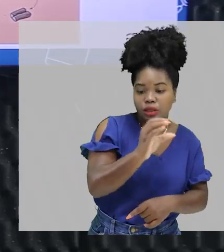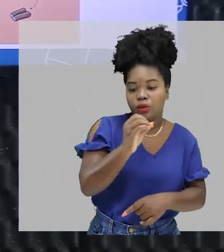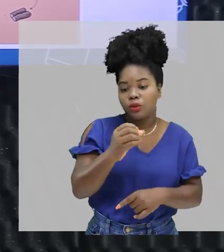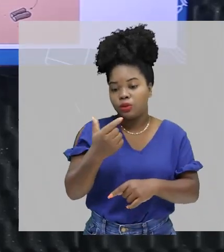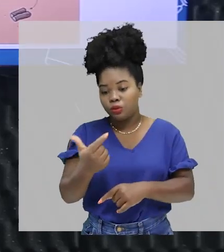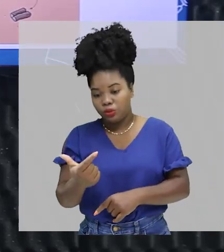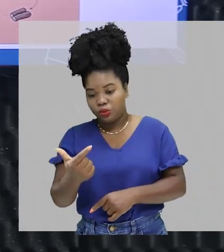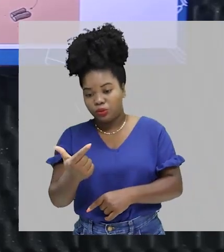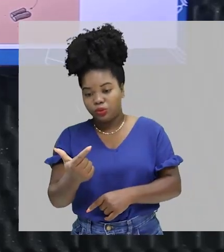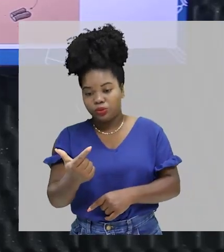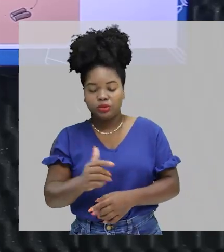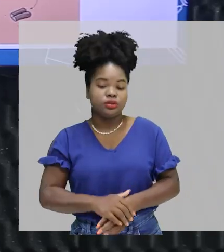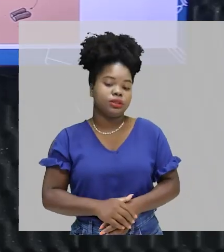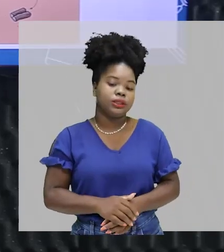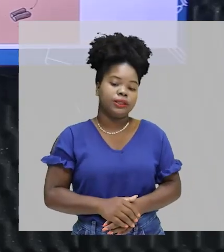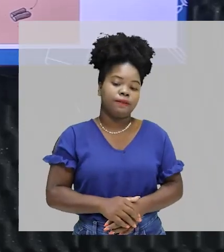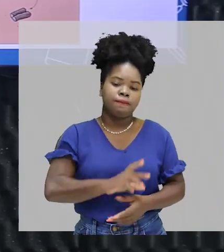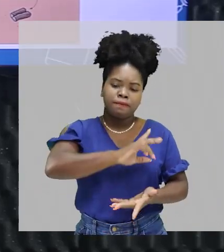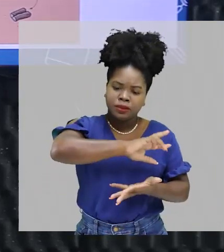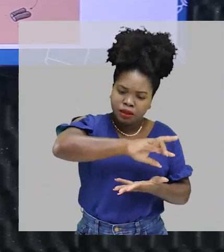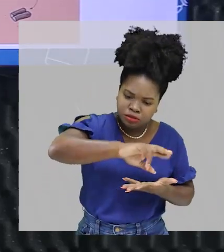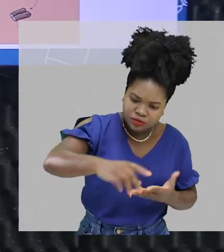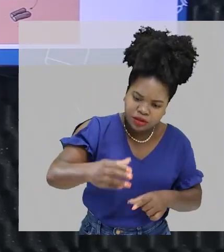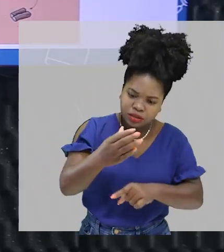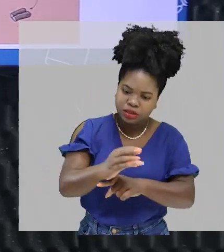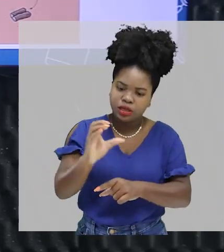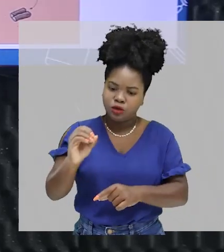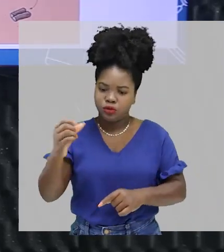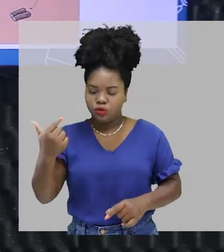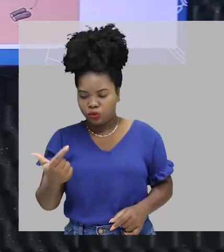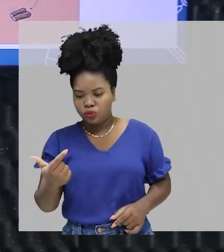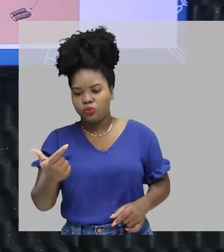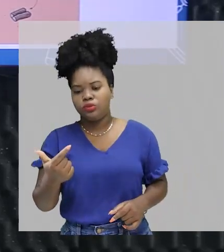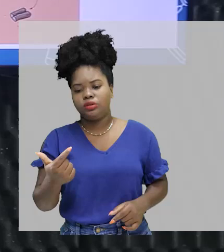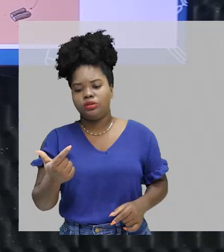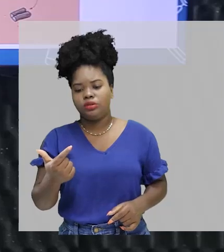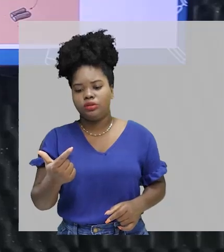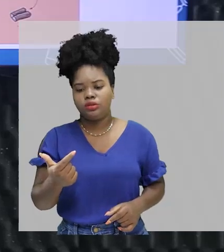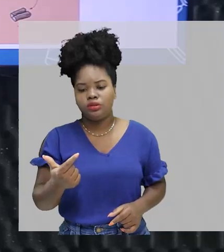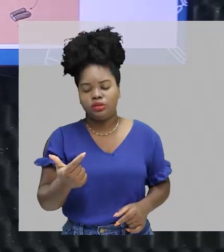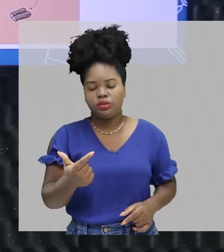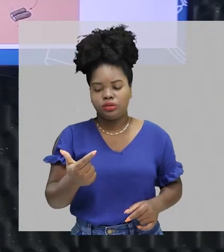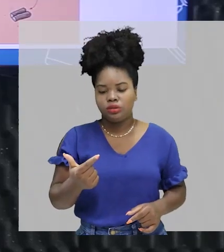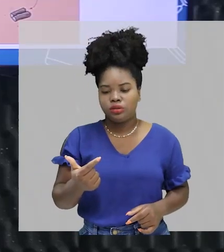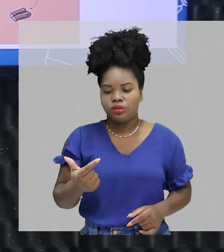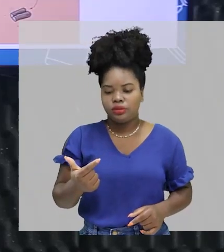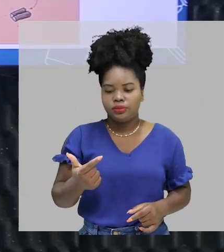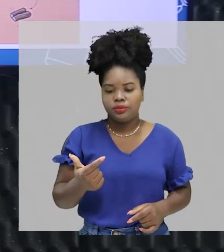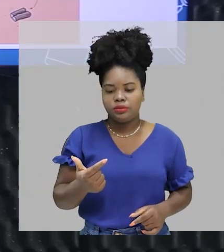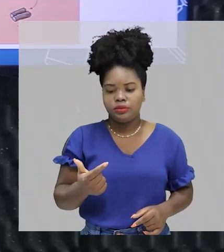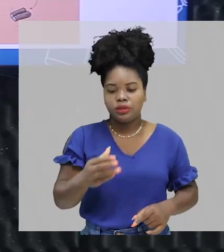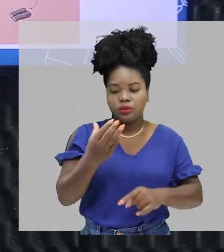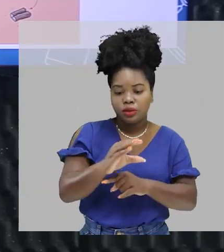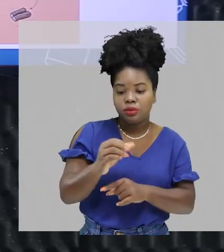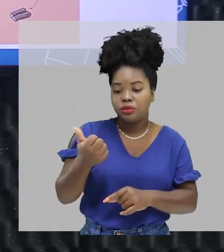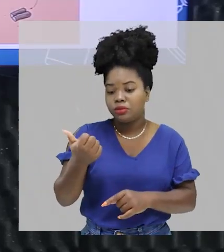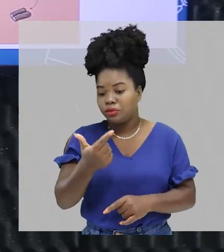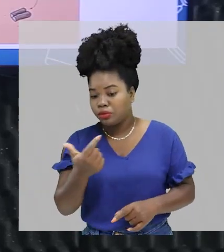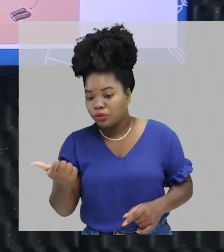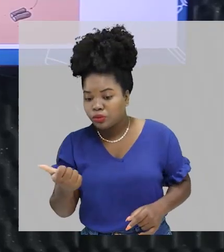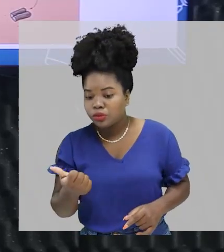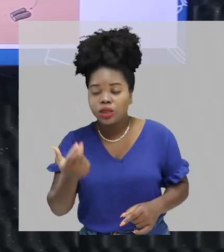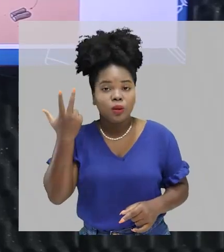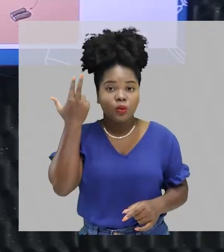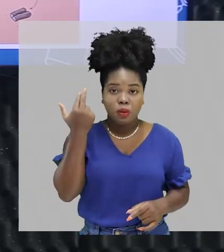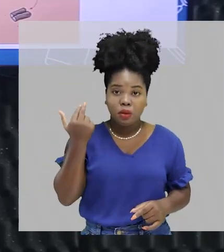A maioria dos carbonos, do CO2, né, a maioria dos dióxidos de carbono, é o carbono 12, é o carbono